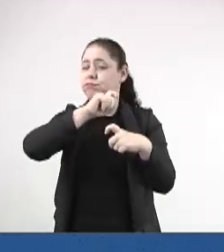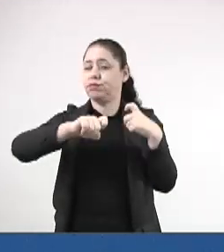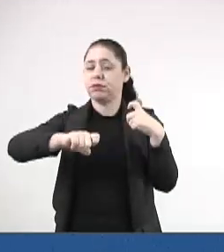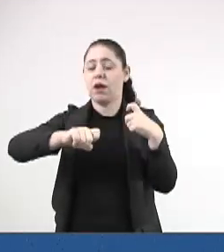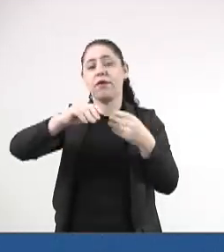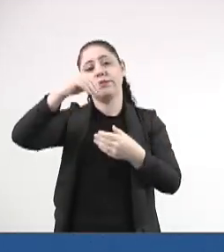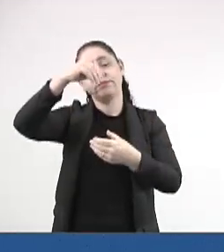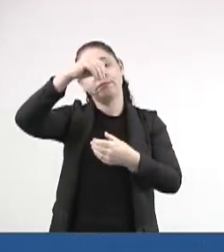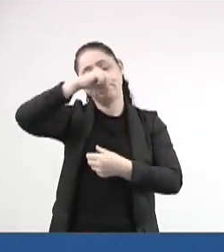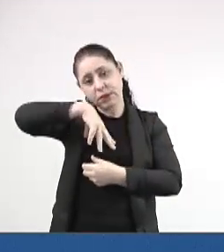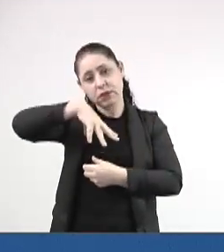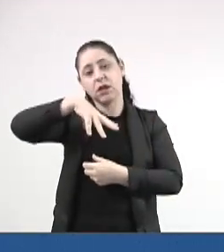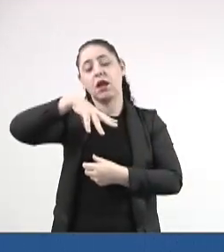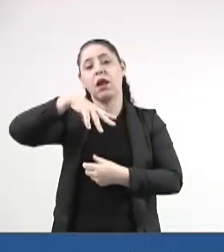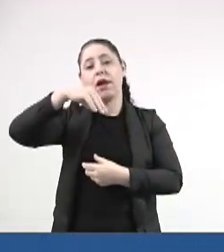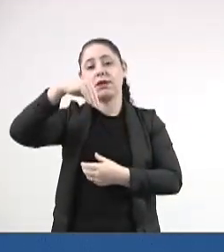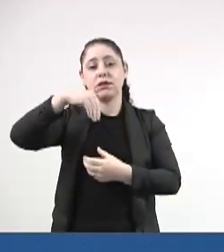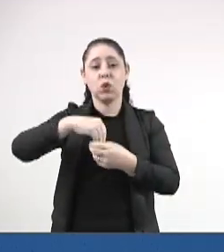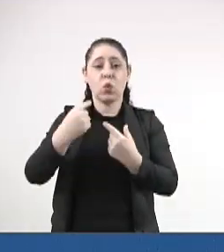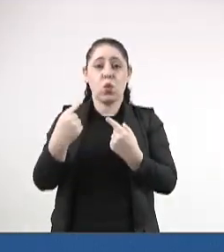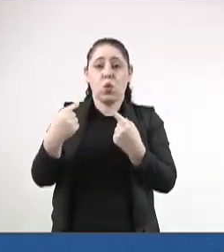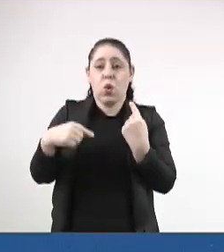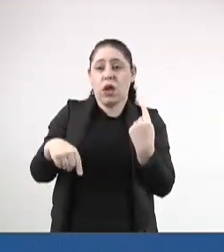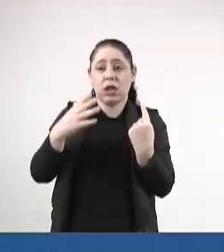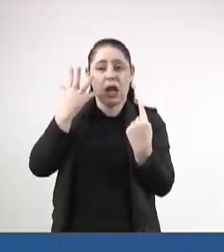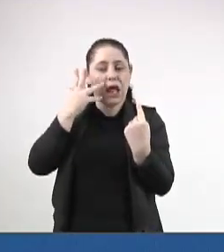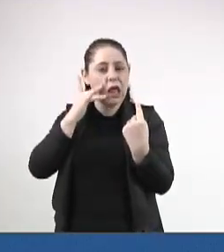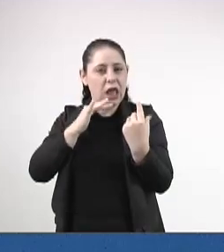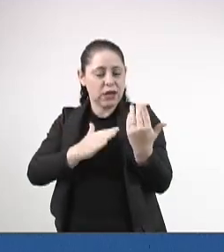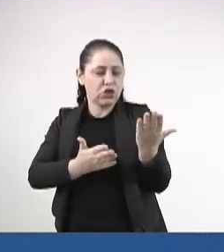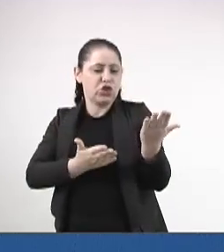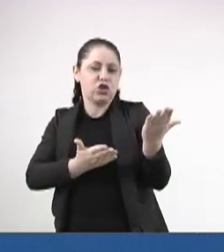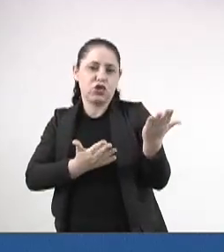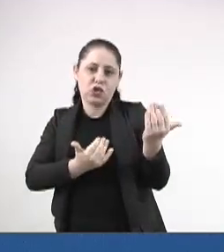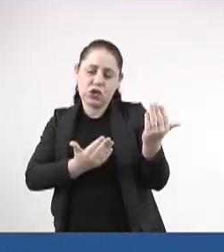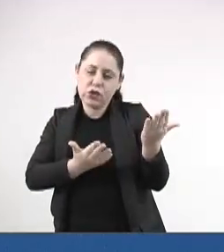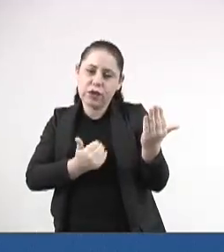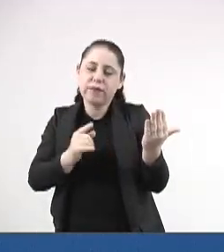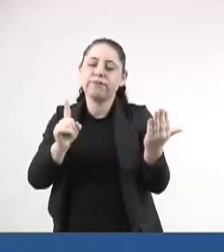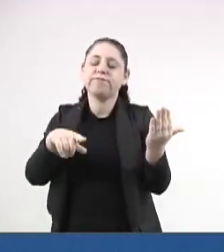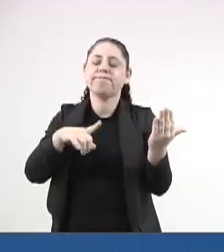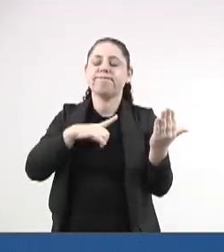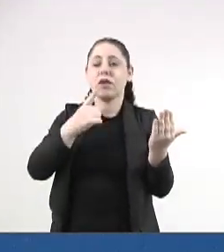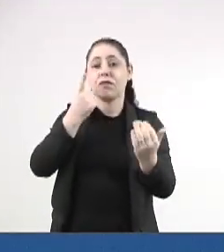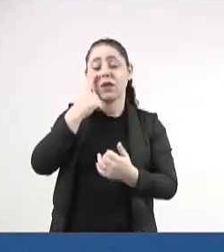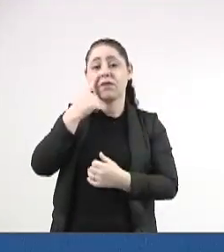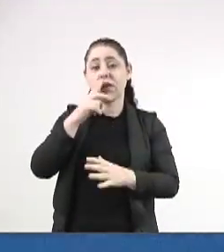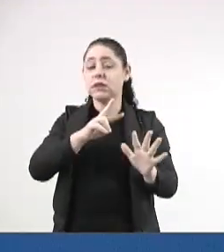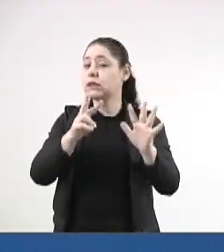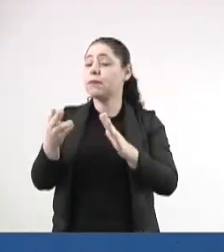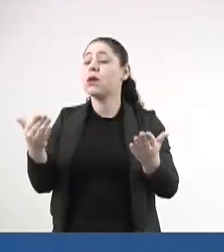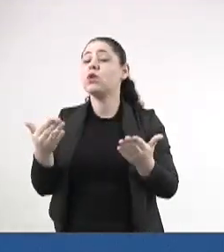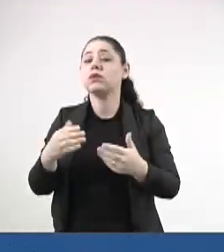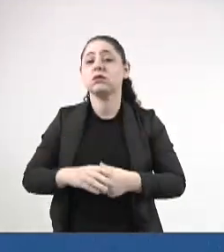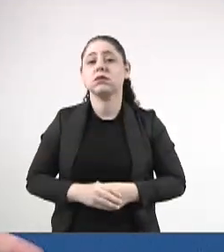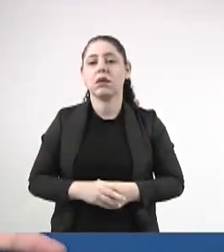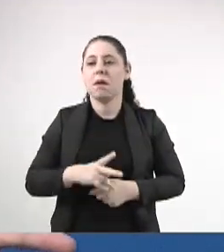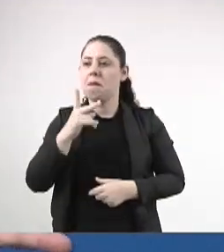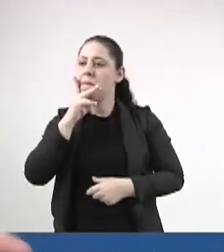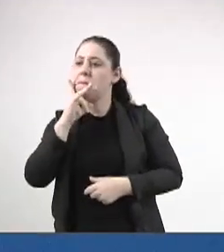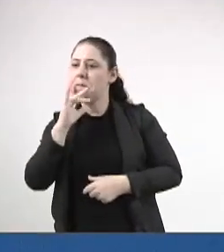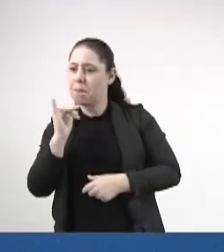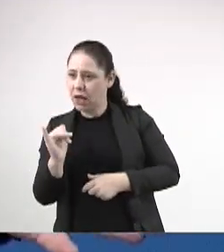violência sexual contra crianças, adolescentes. Nós vimos essa semana um